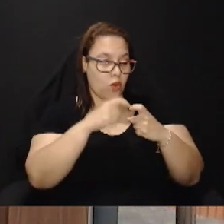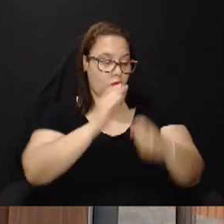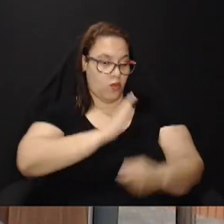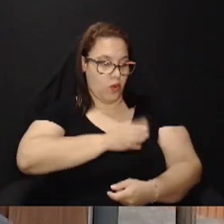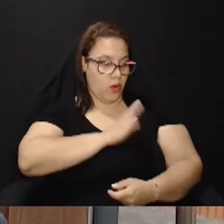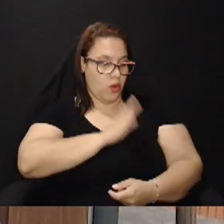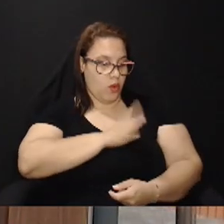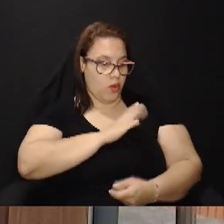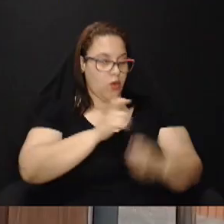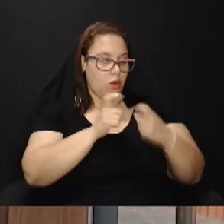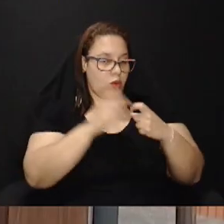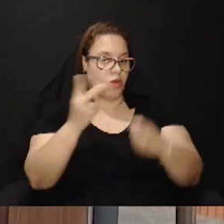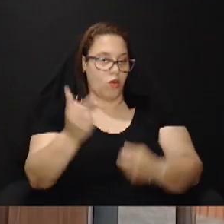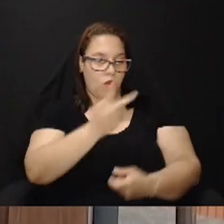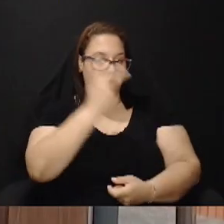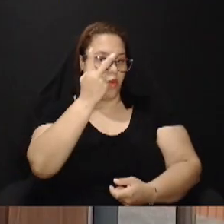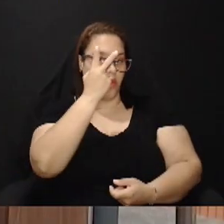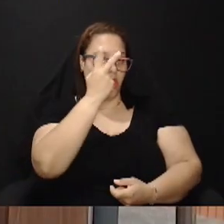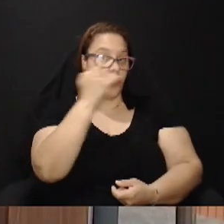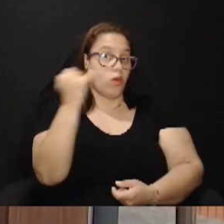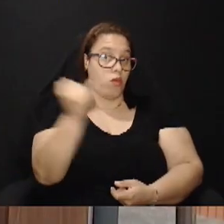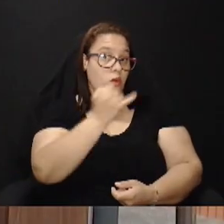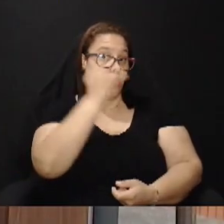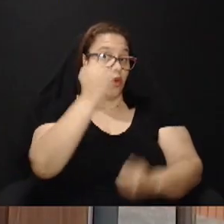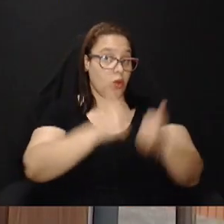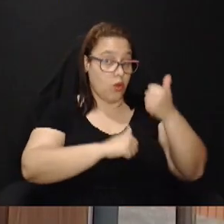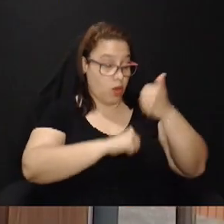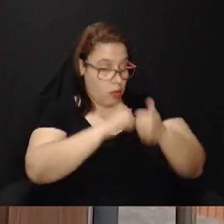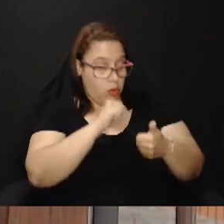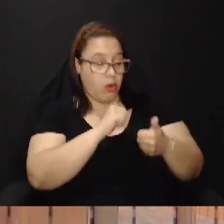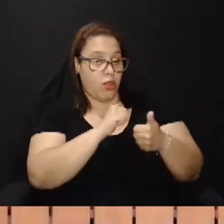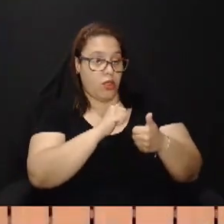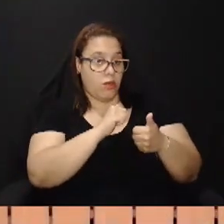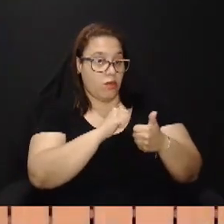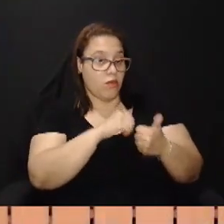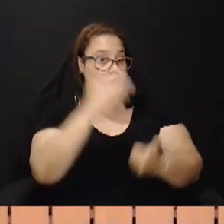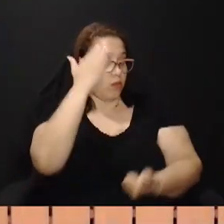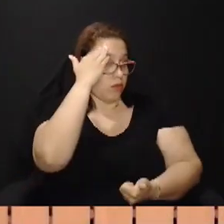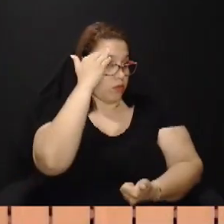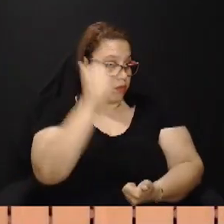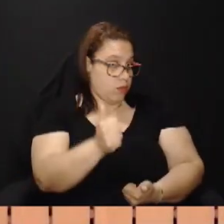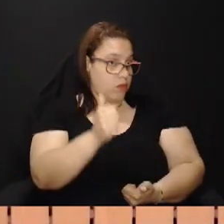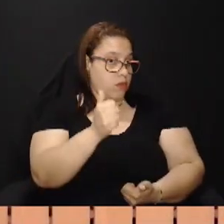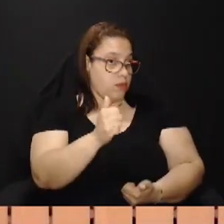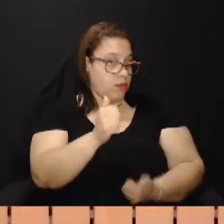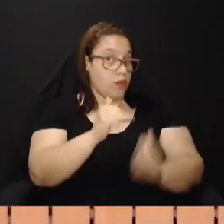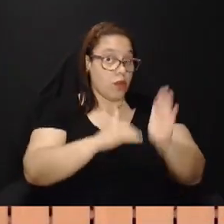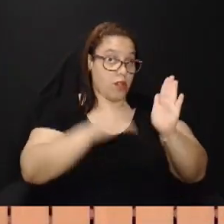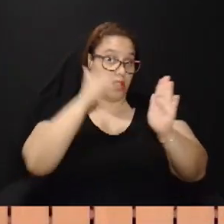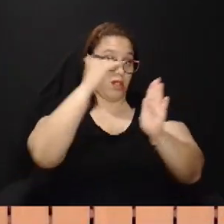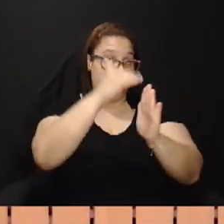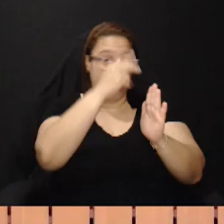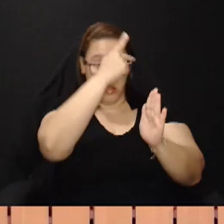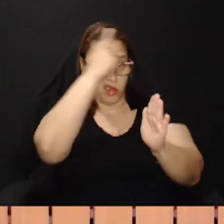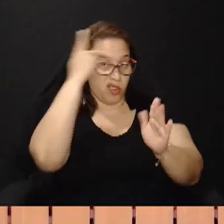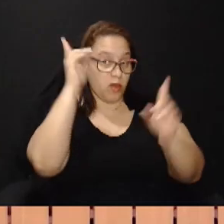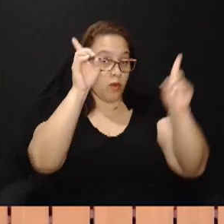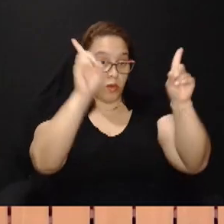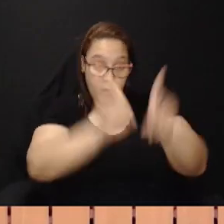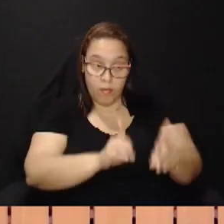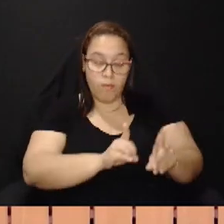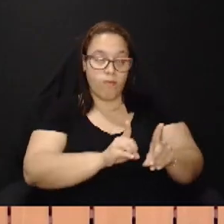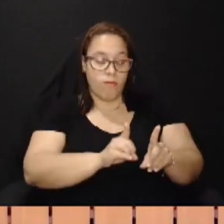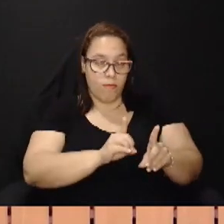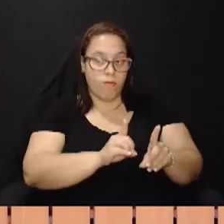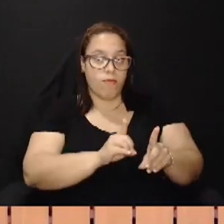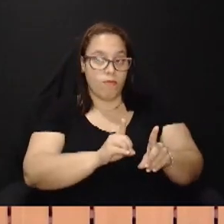valor e a importância do esporte. E nós sabemos, acima de tudo, que as pessoas com deficiência